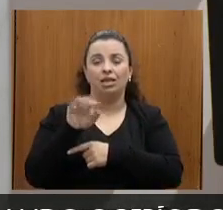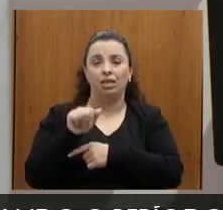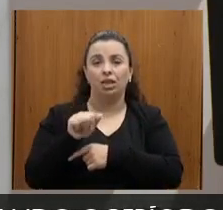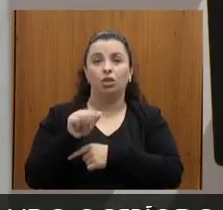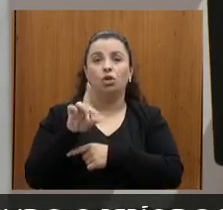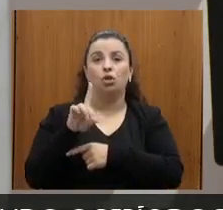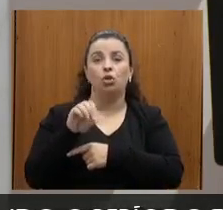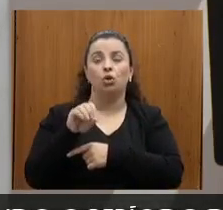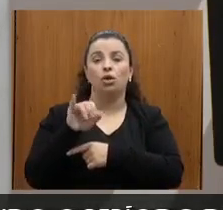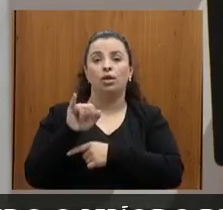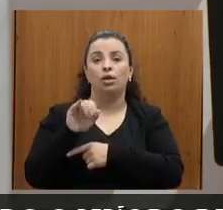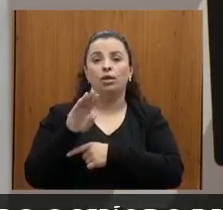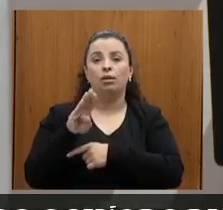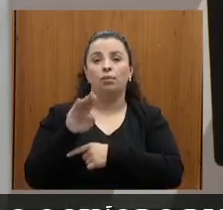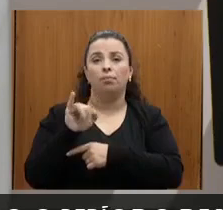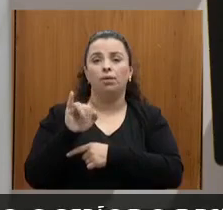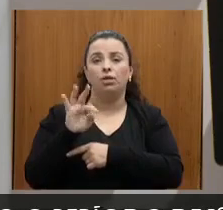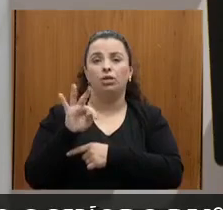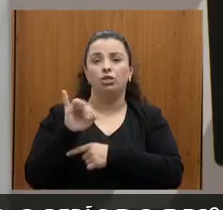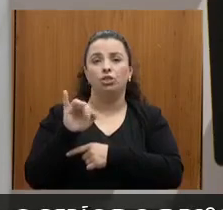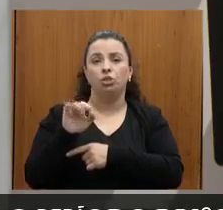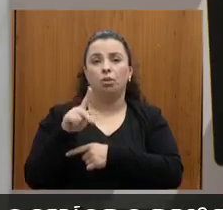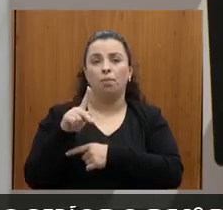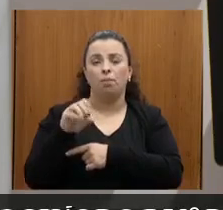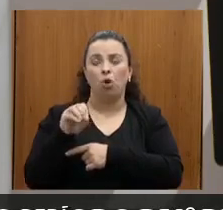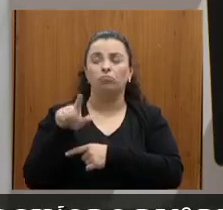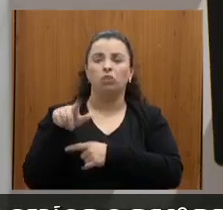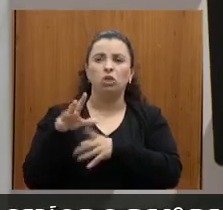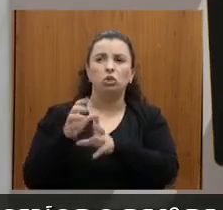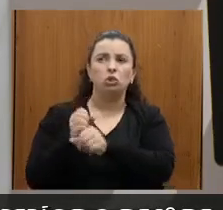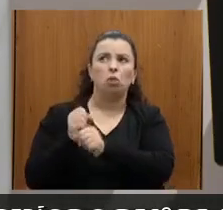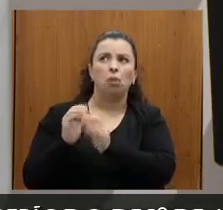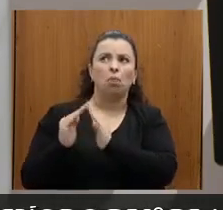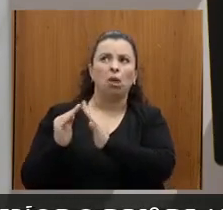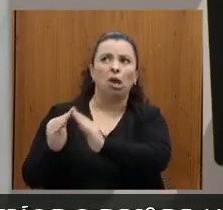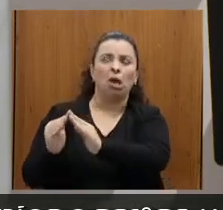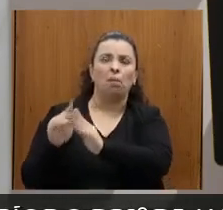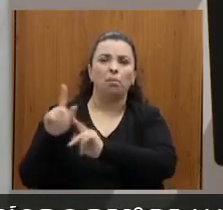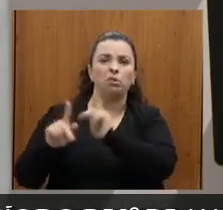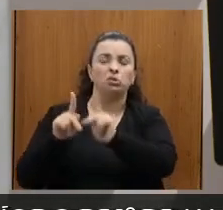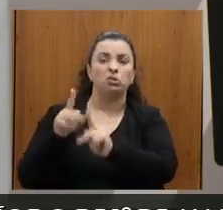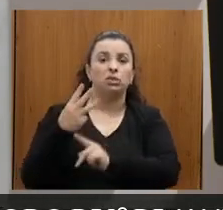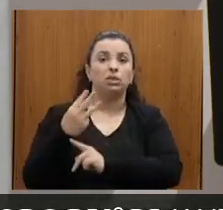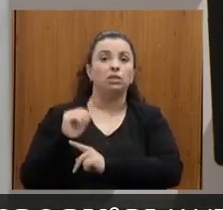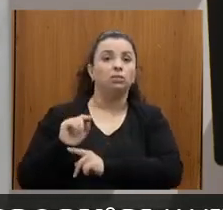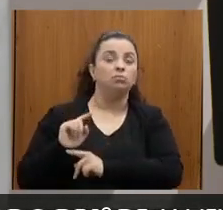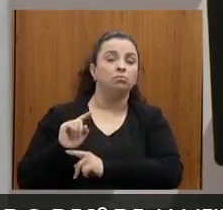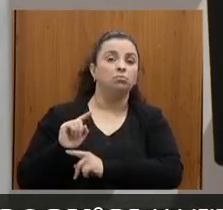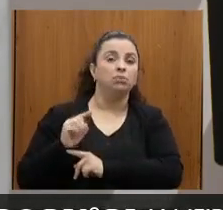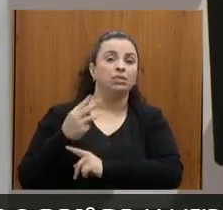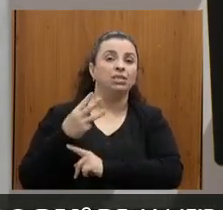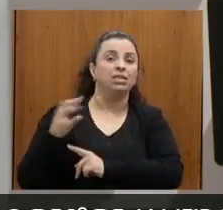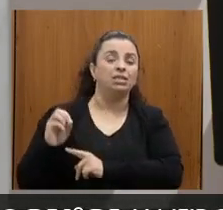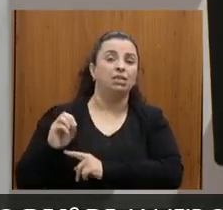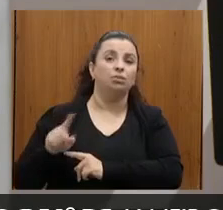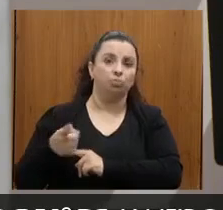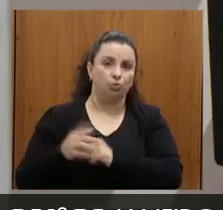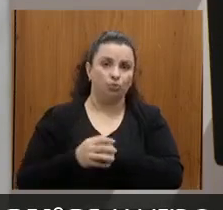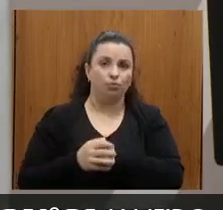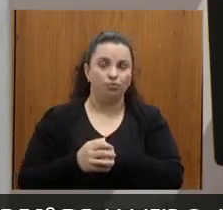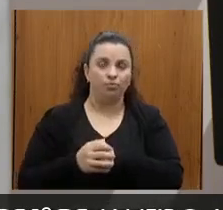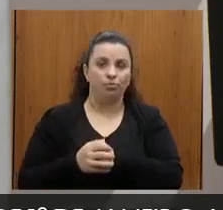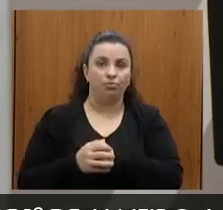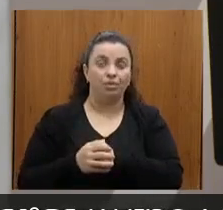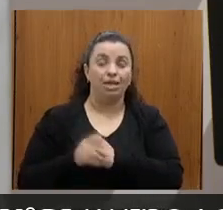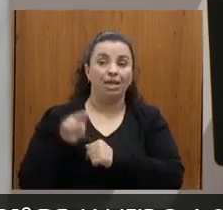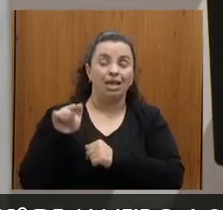E os moradores da cidade, secretário Igor, quase que 100%